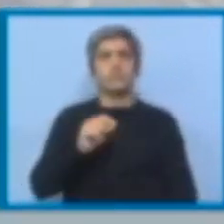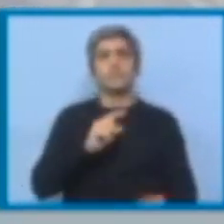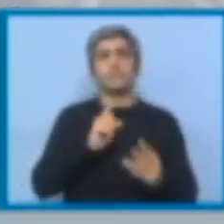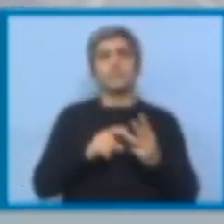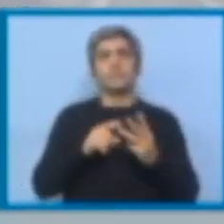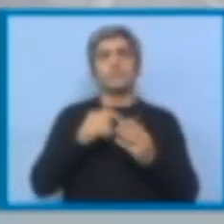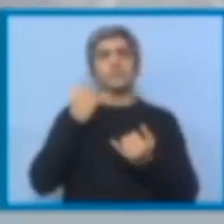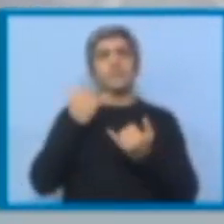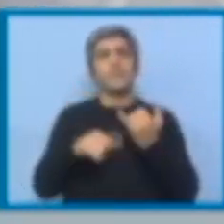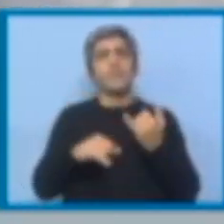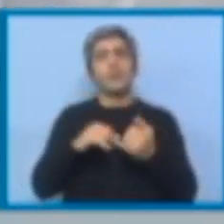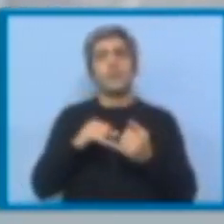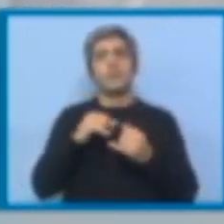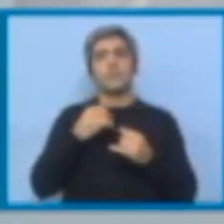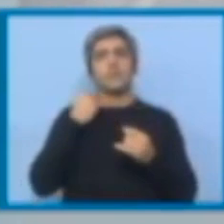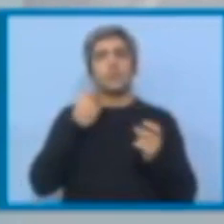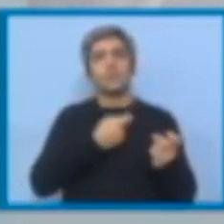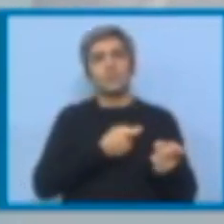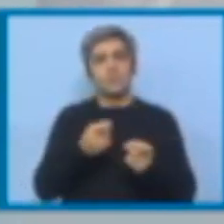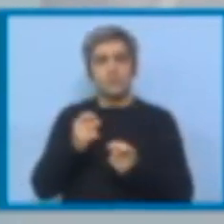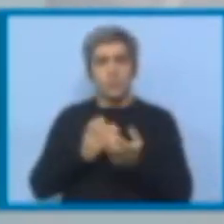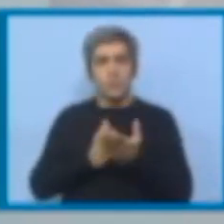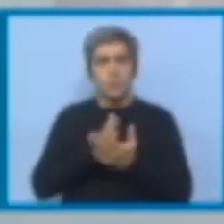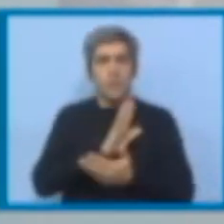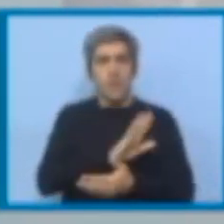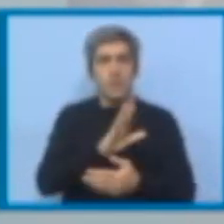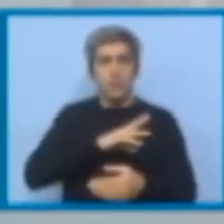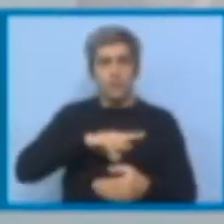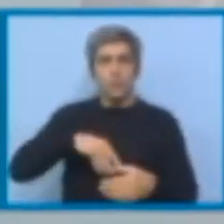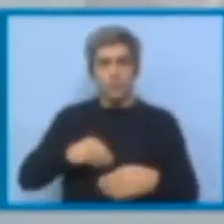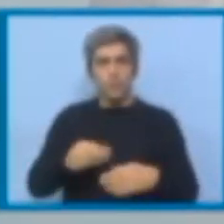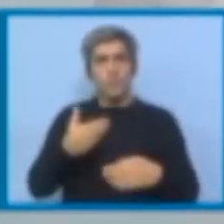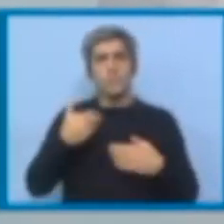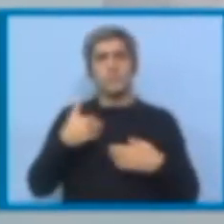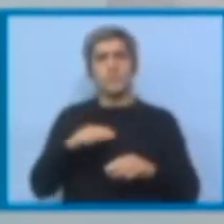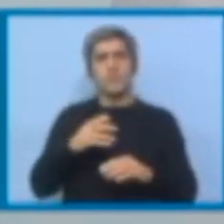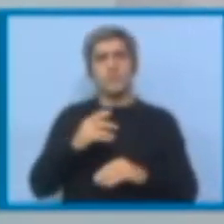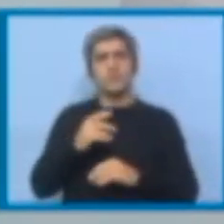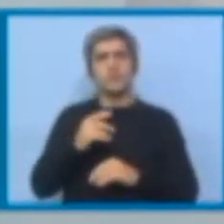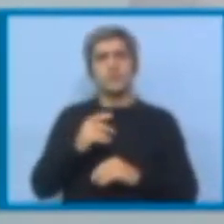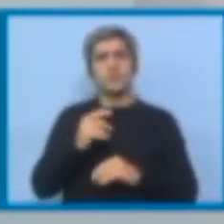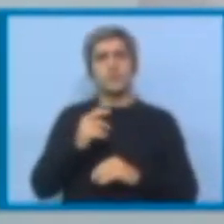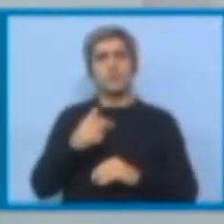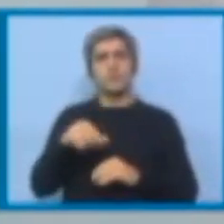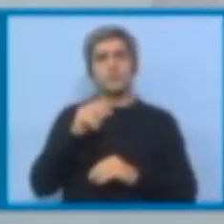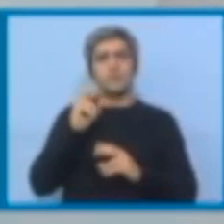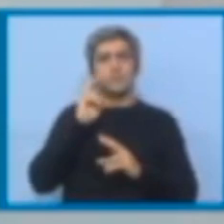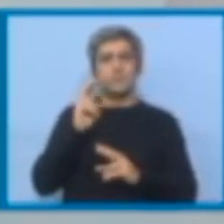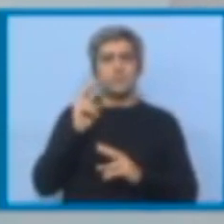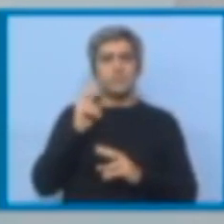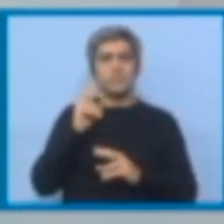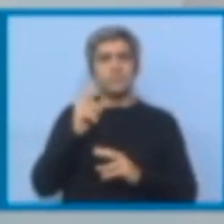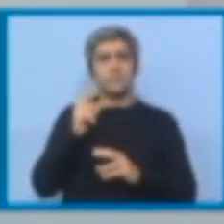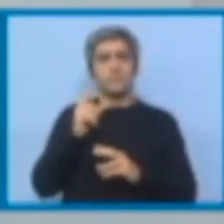do terrorismo, que se mantém ativa no mundo, obviamente, mas que não esteve particularmente intensa